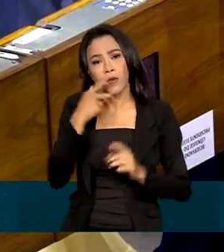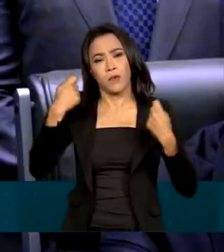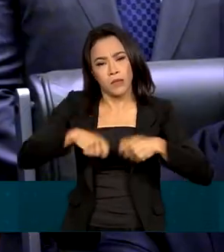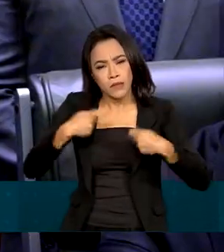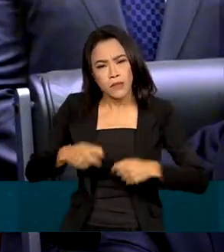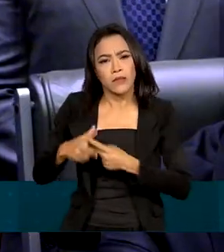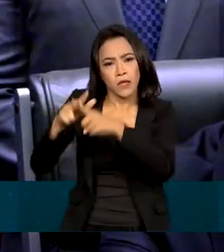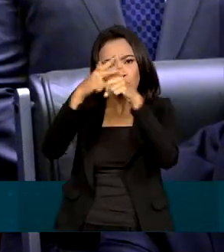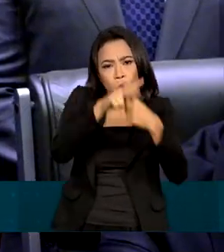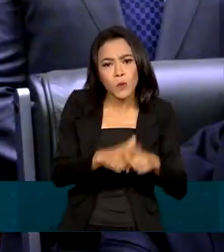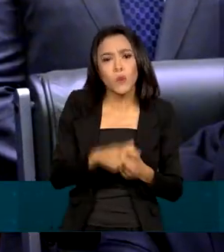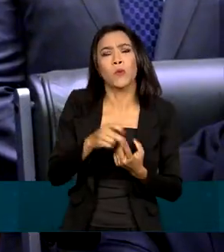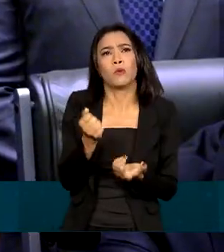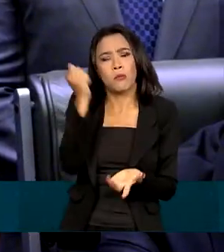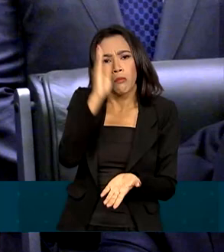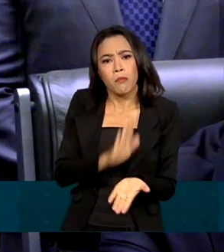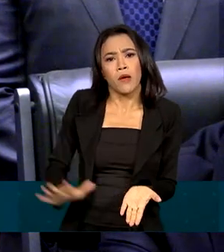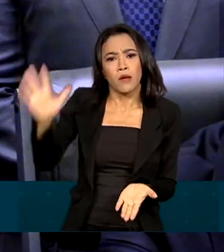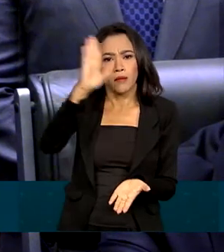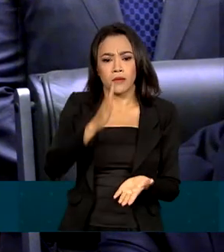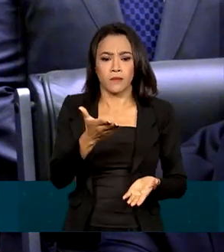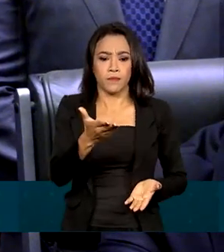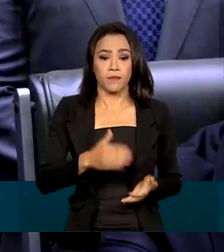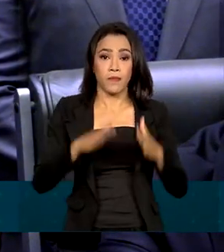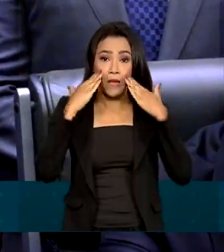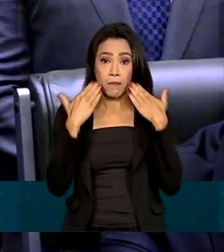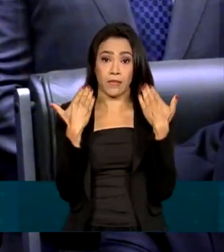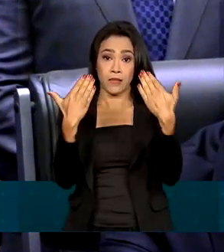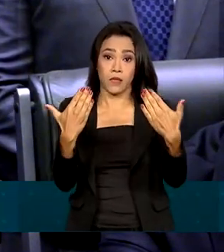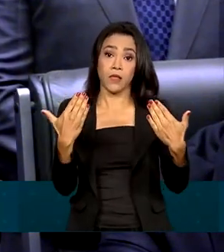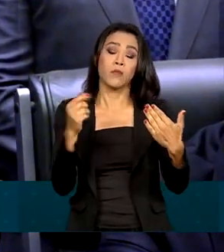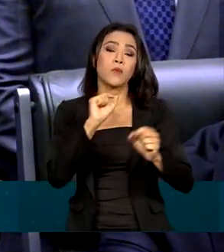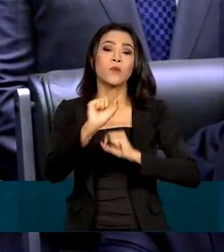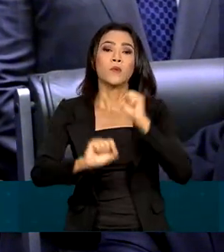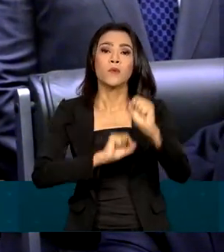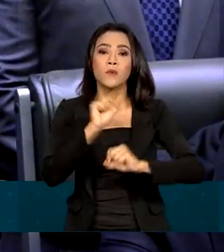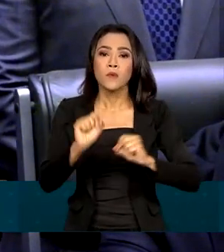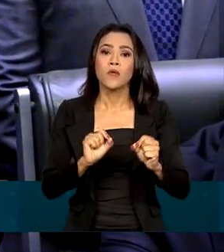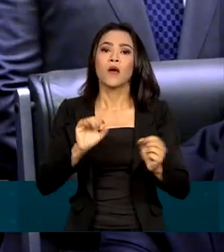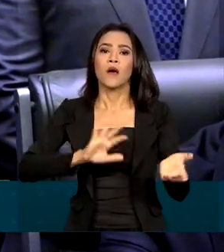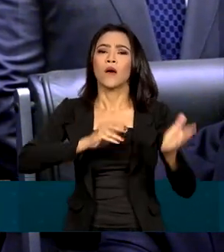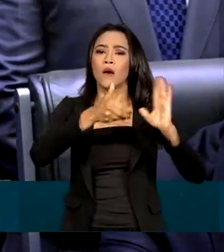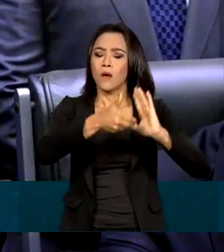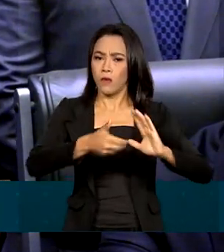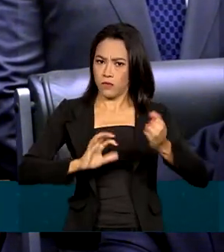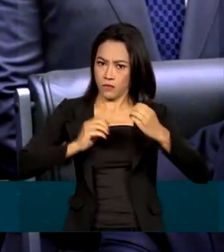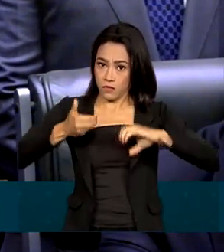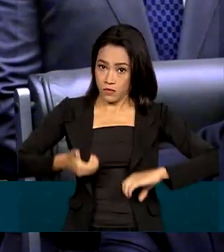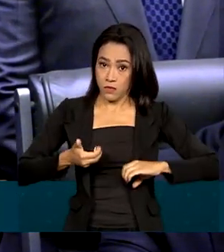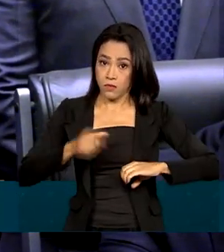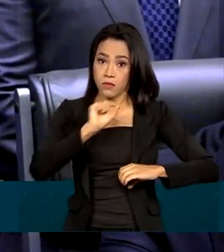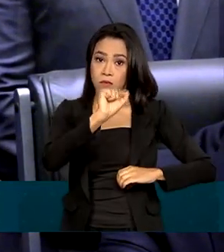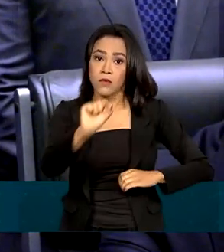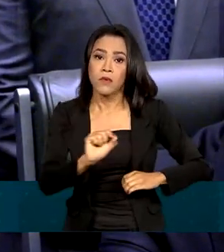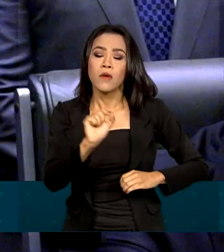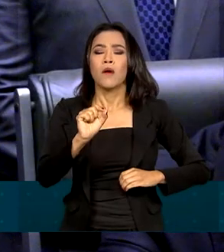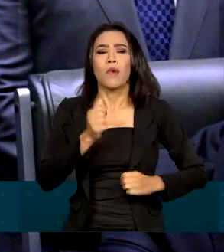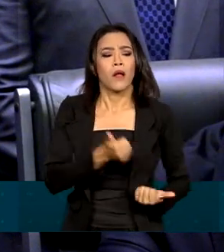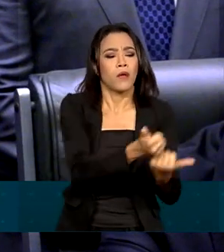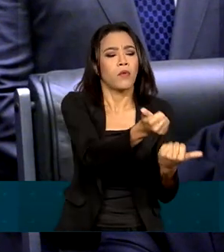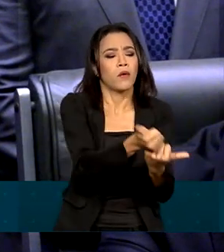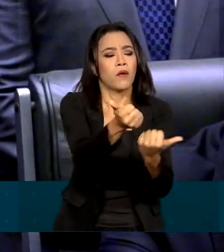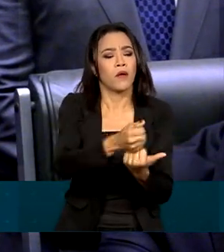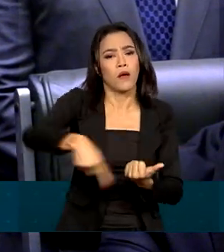país. Apresentamos ao Congresso Nacional proposta que nos permitiu apoiar a imensa camada da população